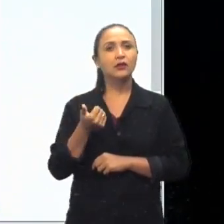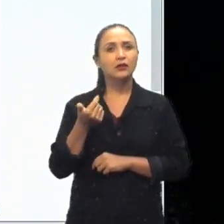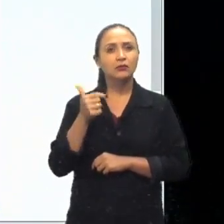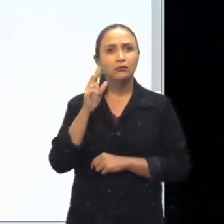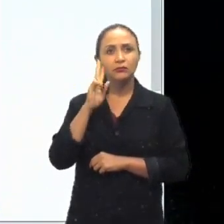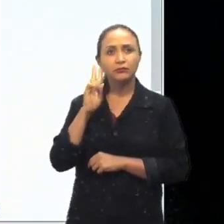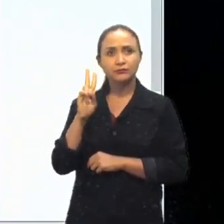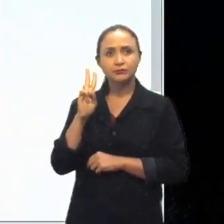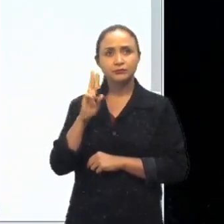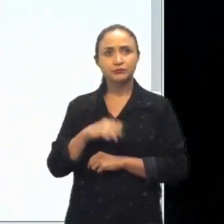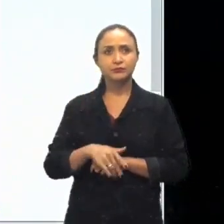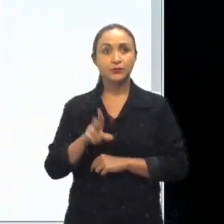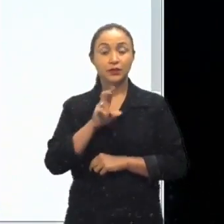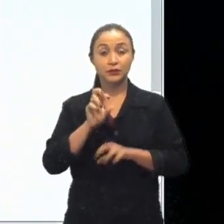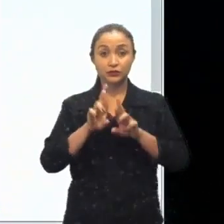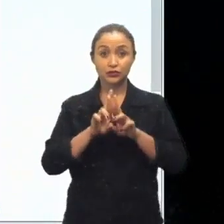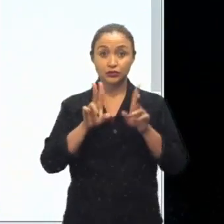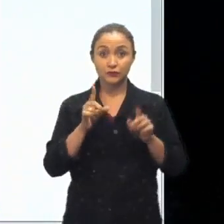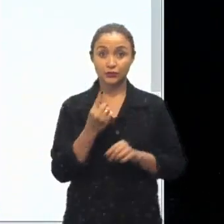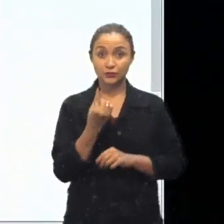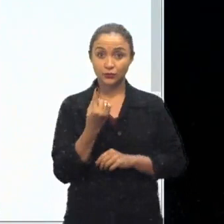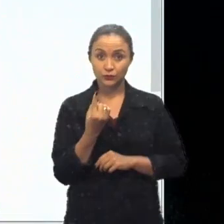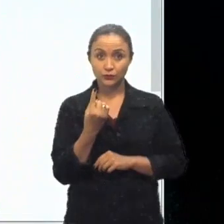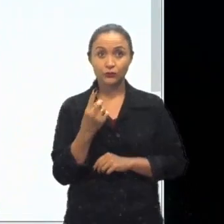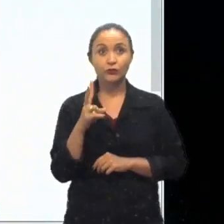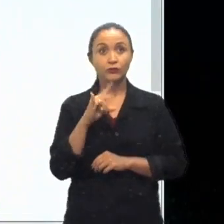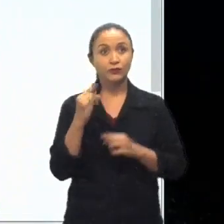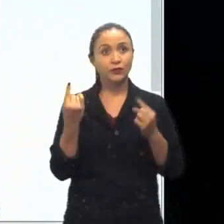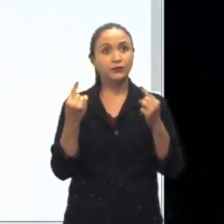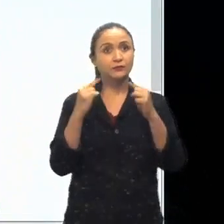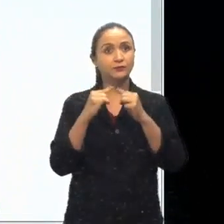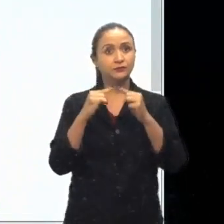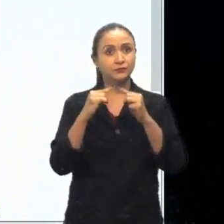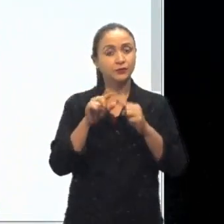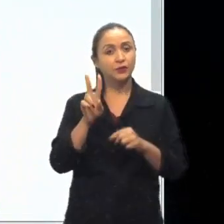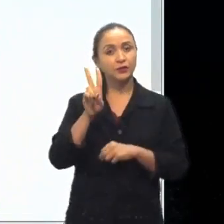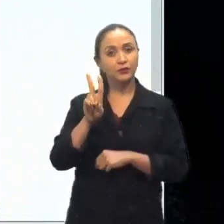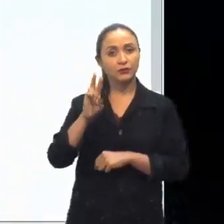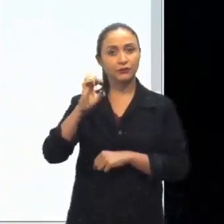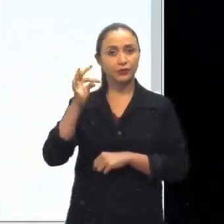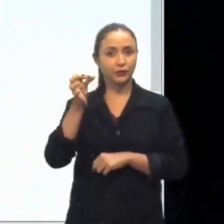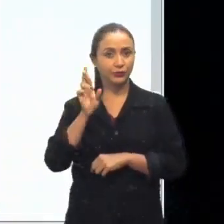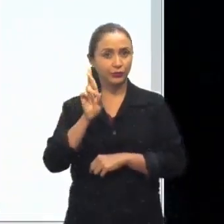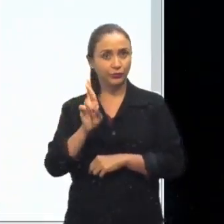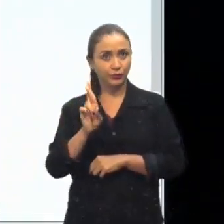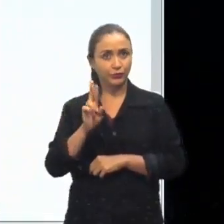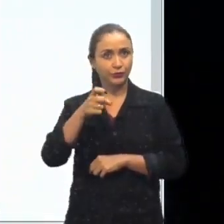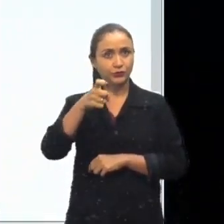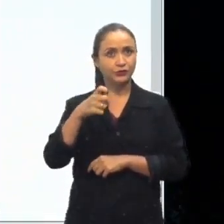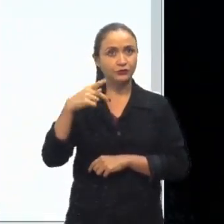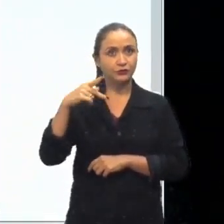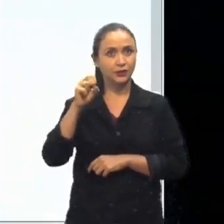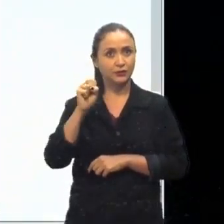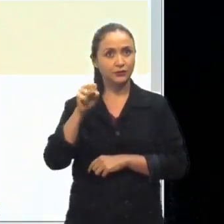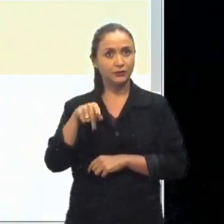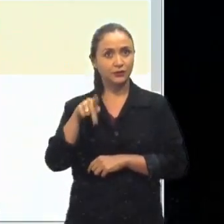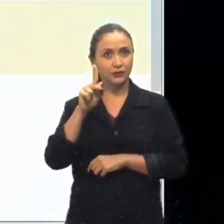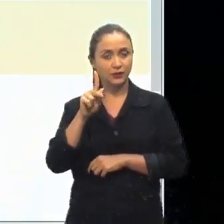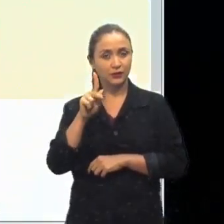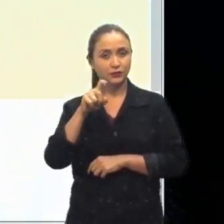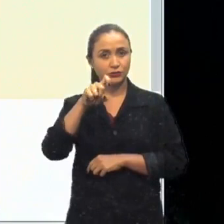índice n for diferente de 1, eu associo ao meu vetor xPSK a senoide x2.